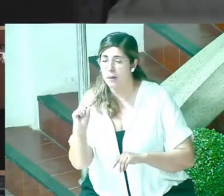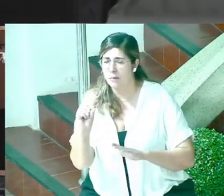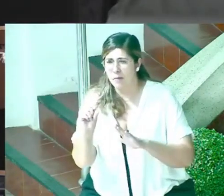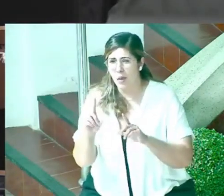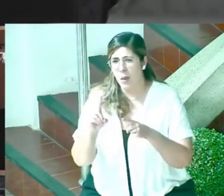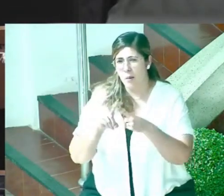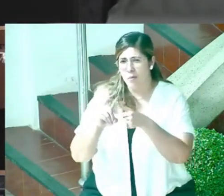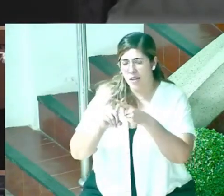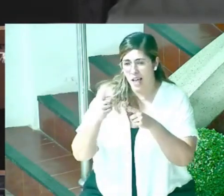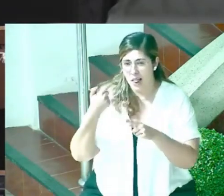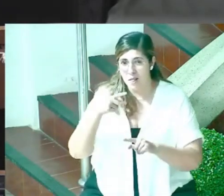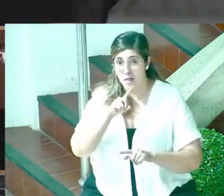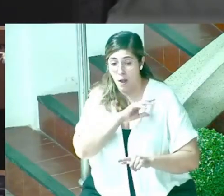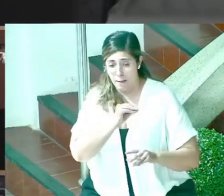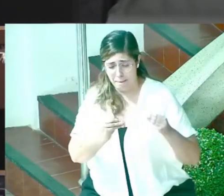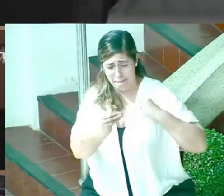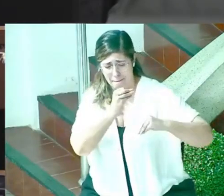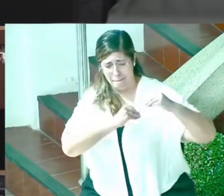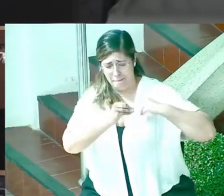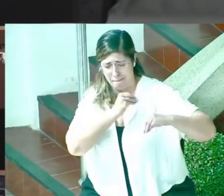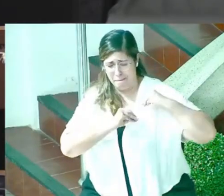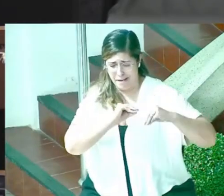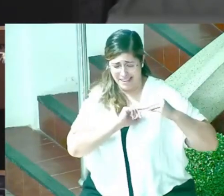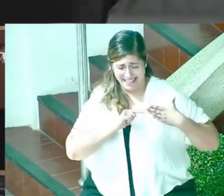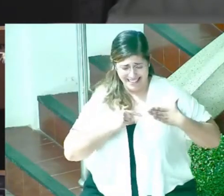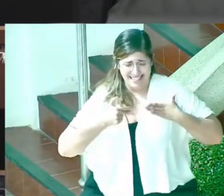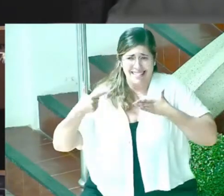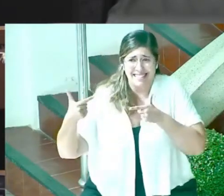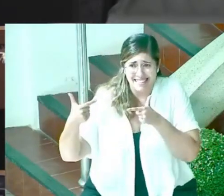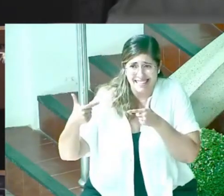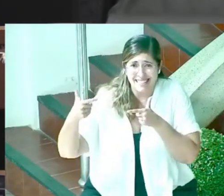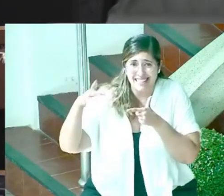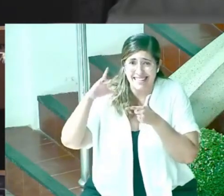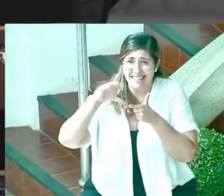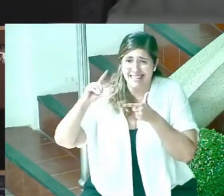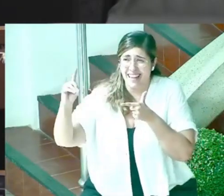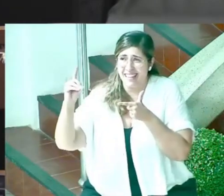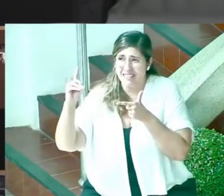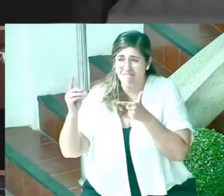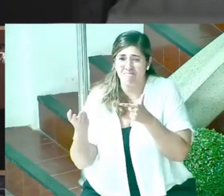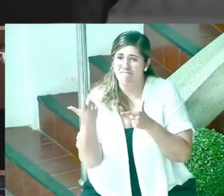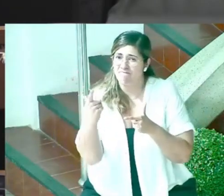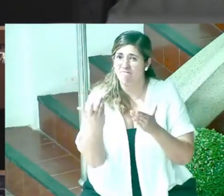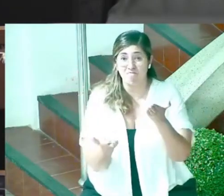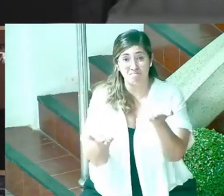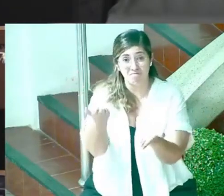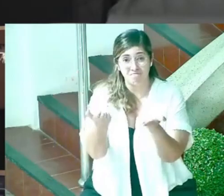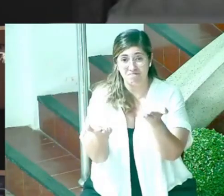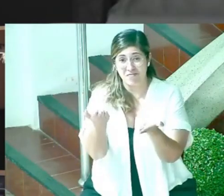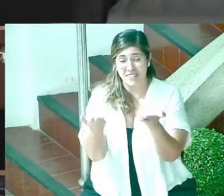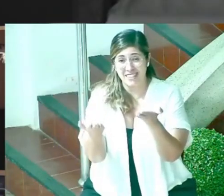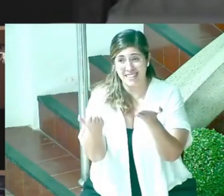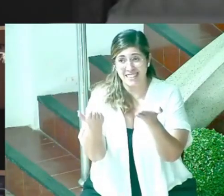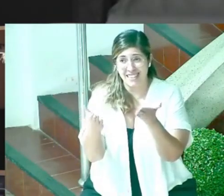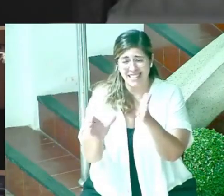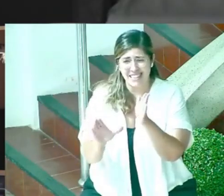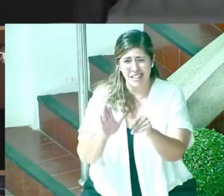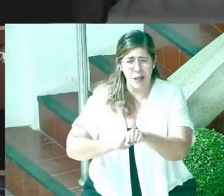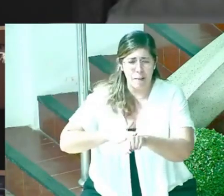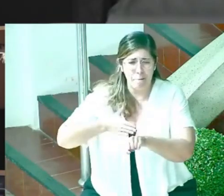reconhecer que o tema perdão é profundamente essencial na nossa vida e nos nossos